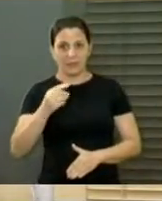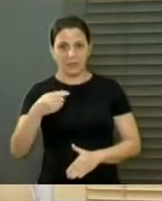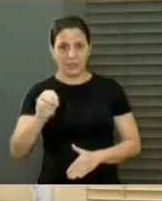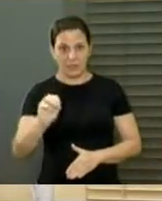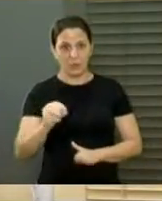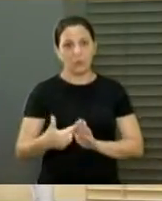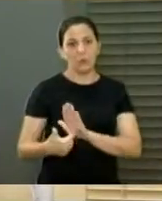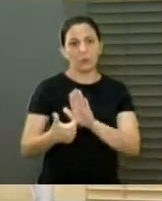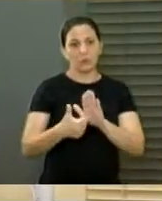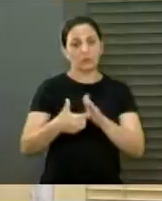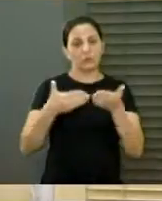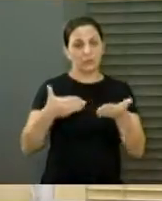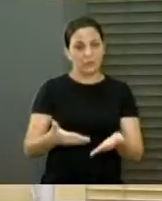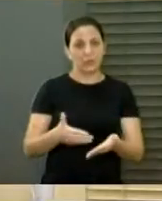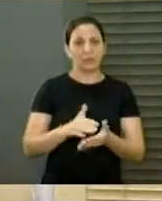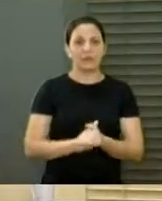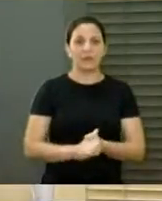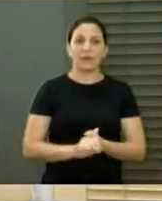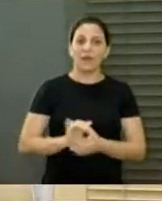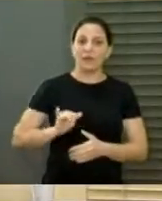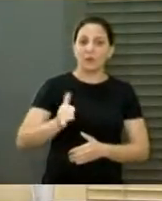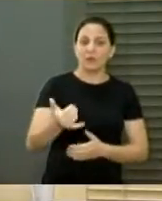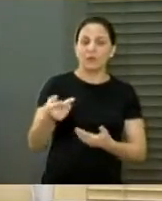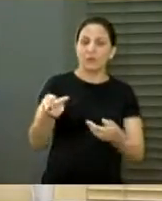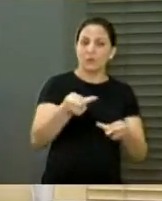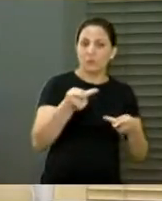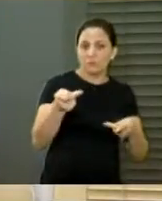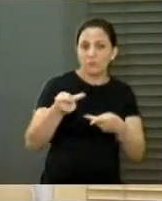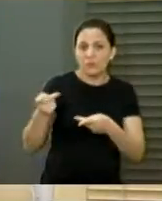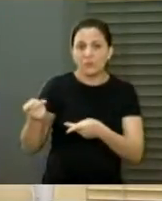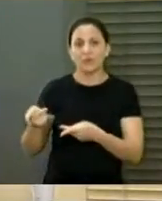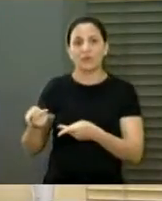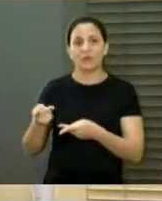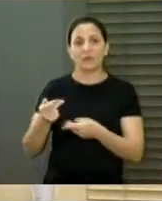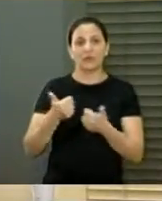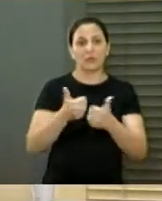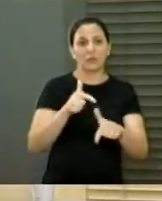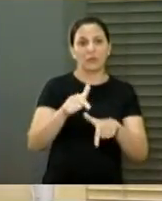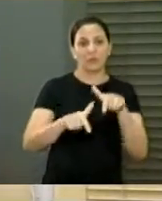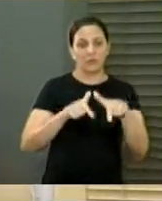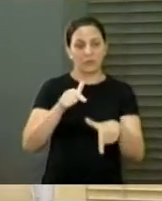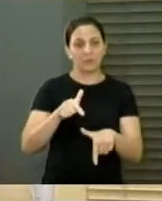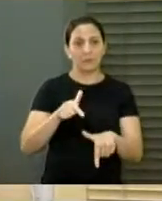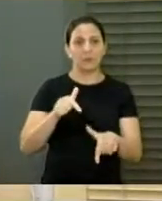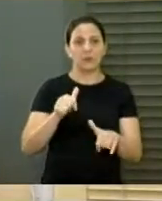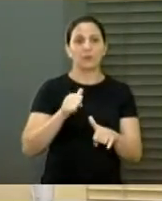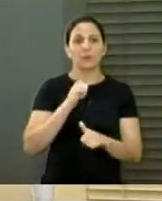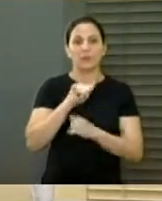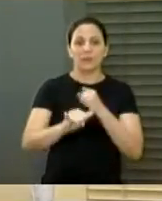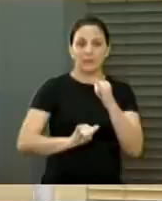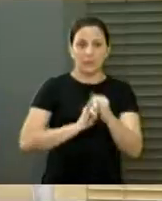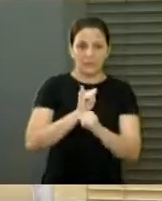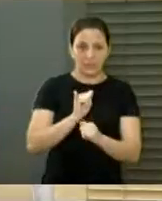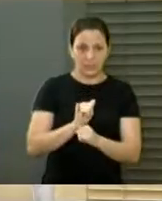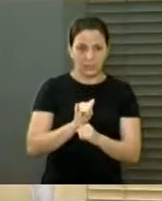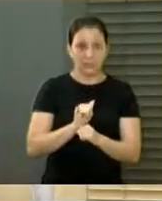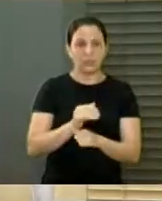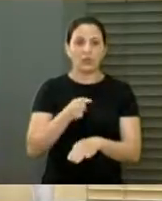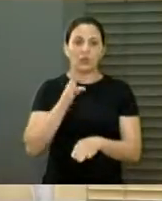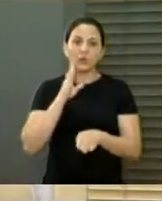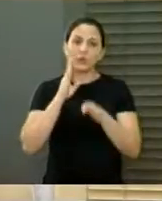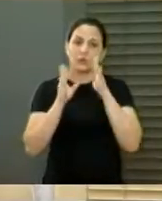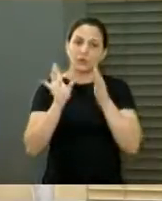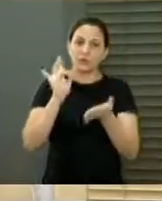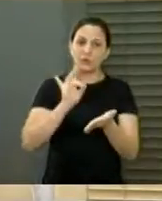aqui. Aproveito para convidar a todos que acompanham o nosso trabalho via rede social, no nosso Face